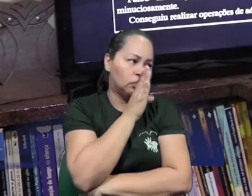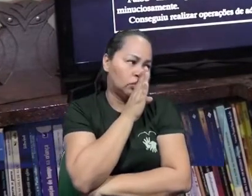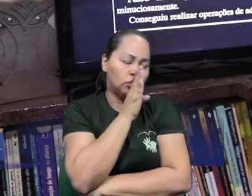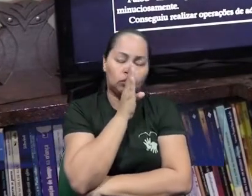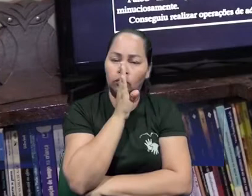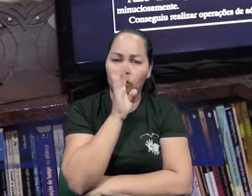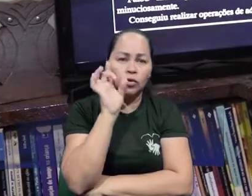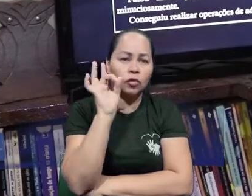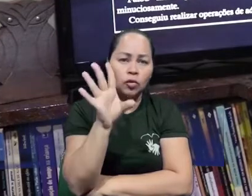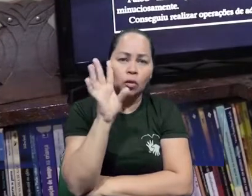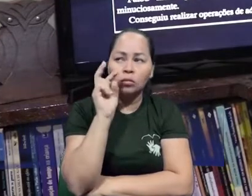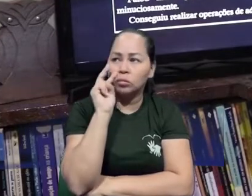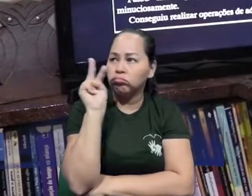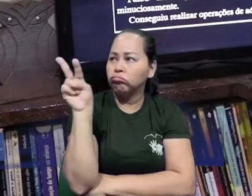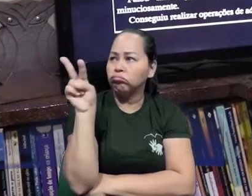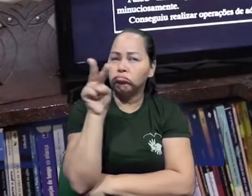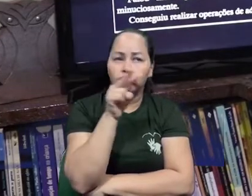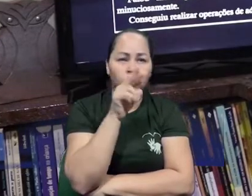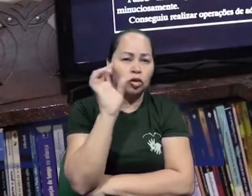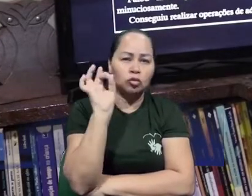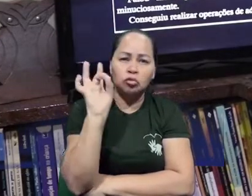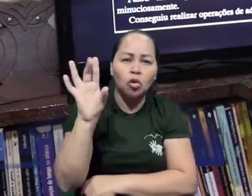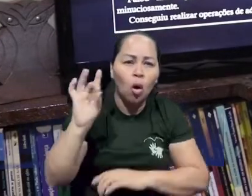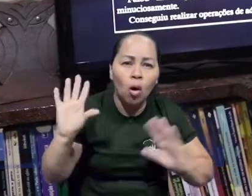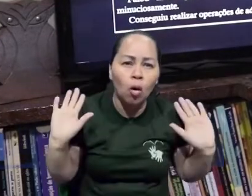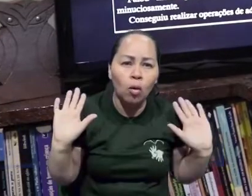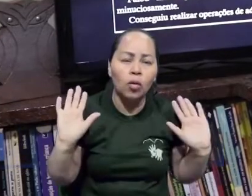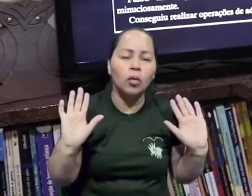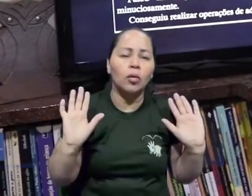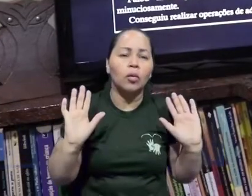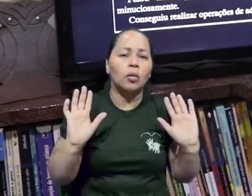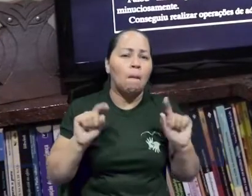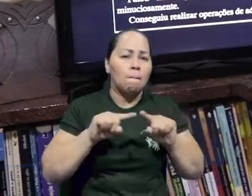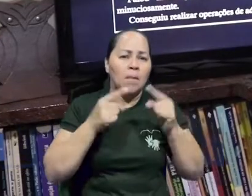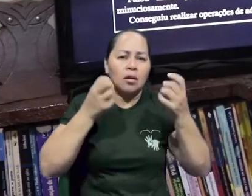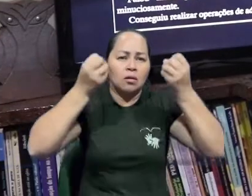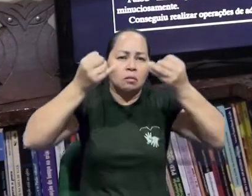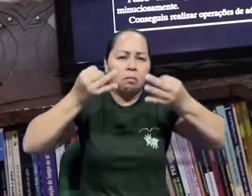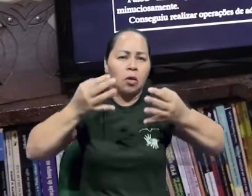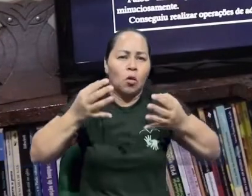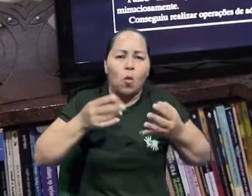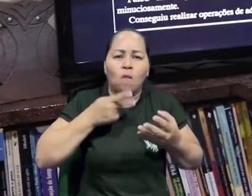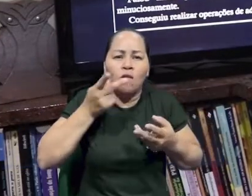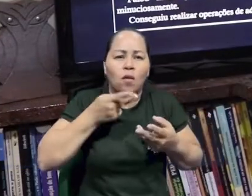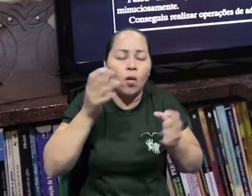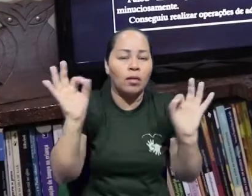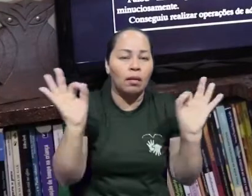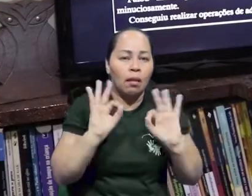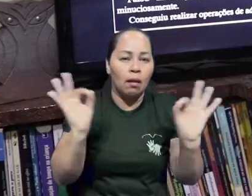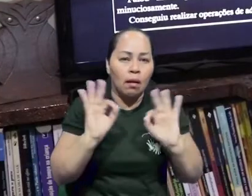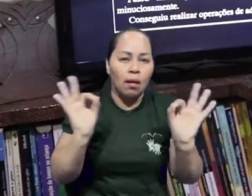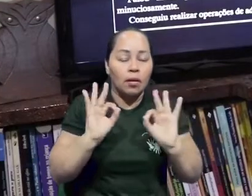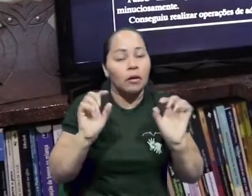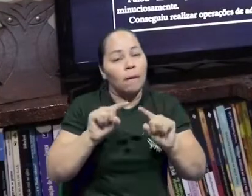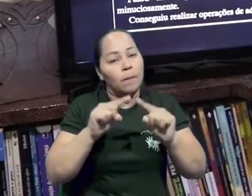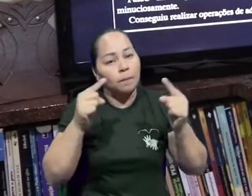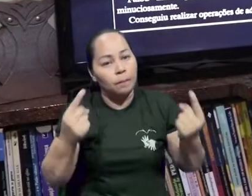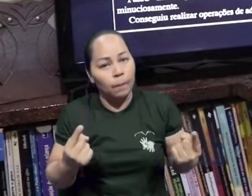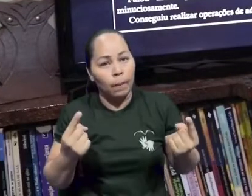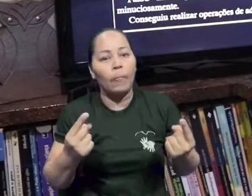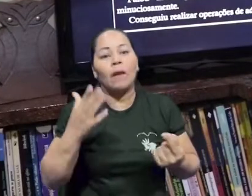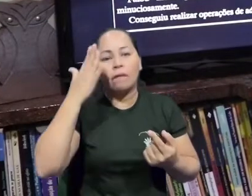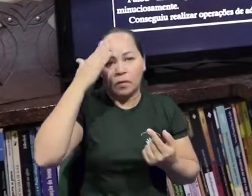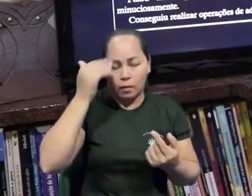questionou. Observou somente aquilo que estava à sua frente, mas sem nenhum comentário. Quando estimulado,